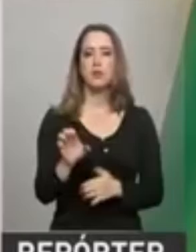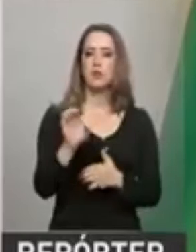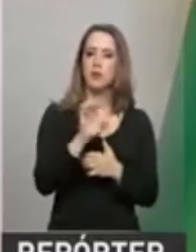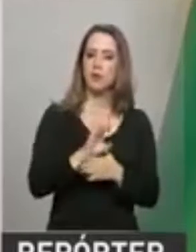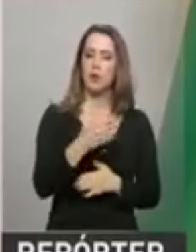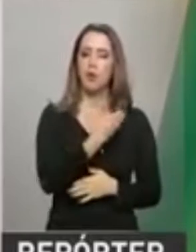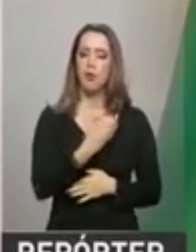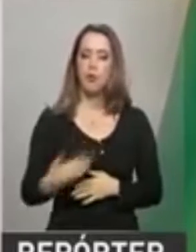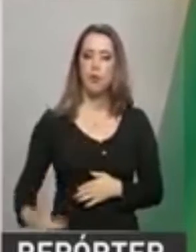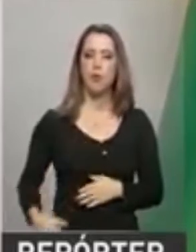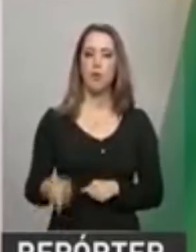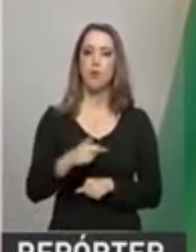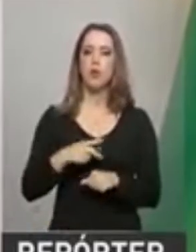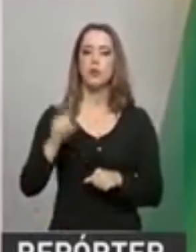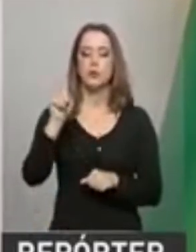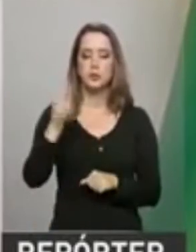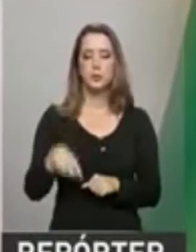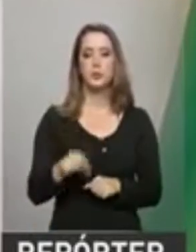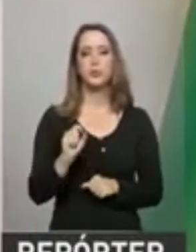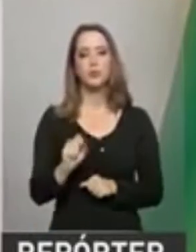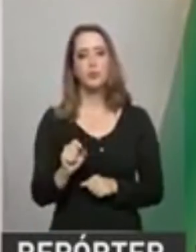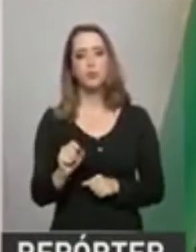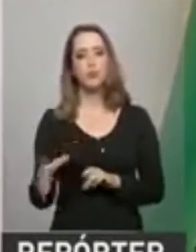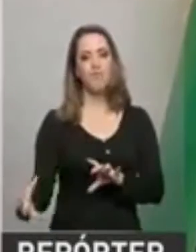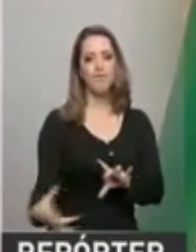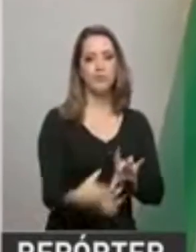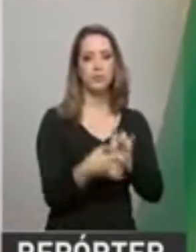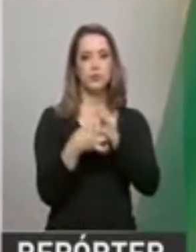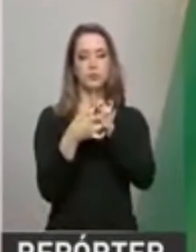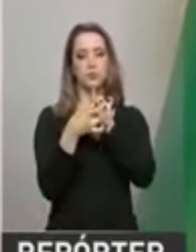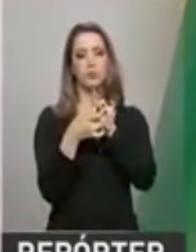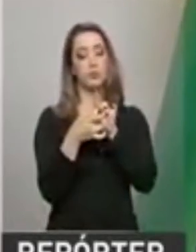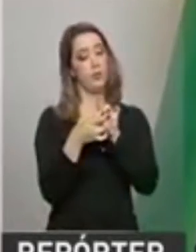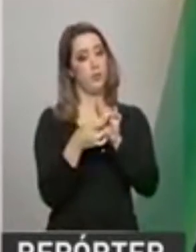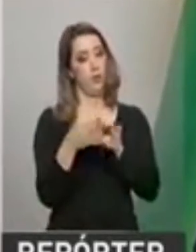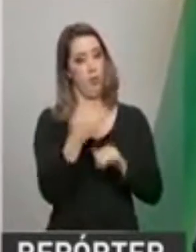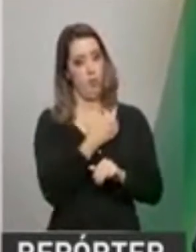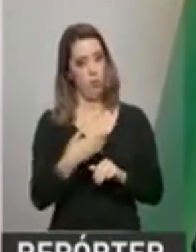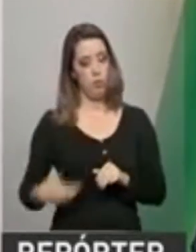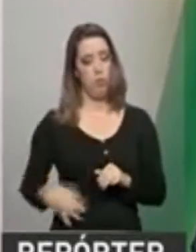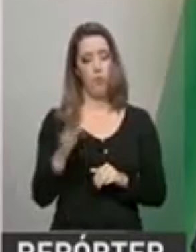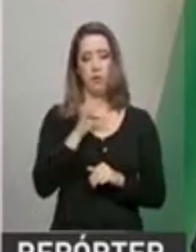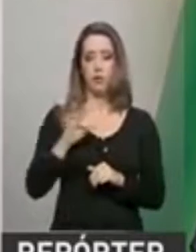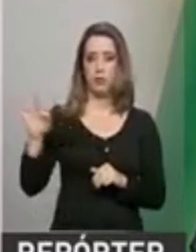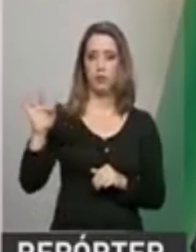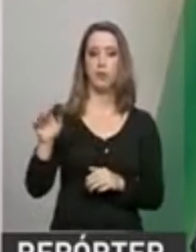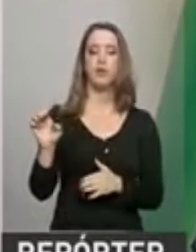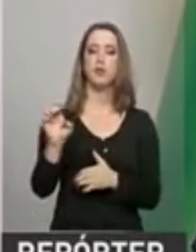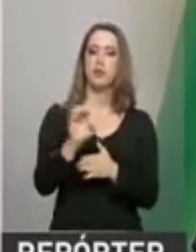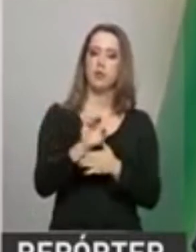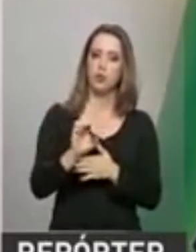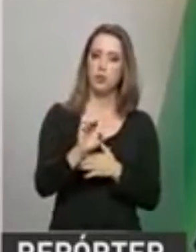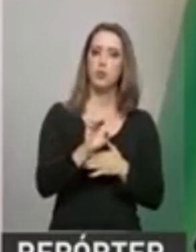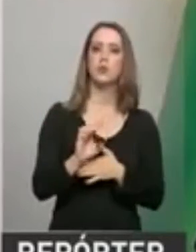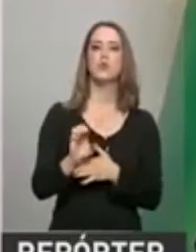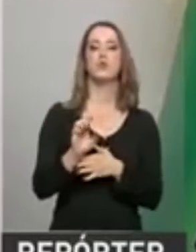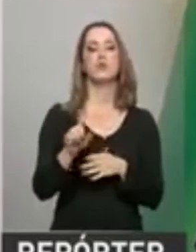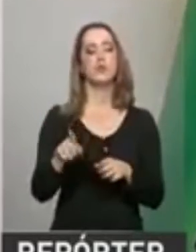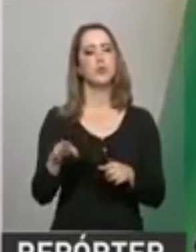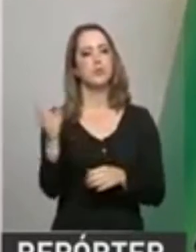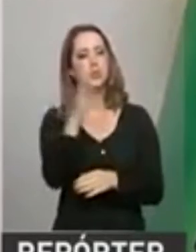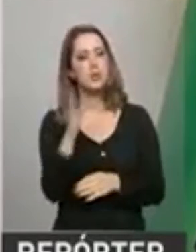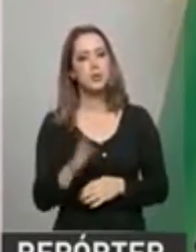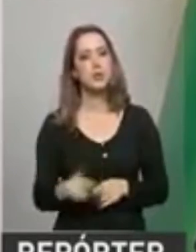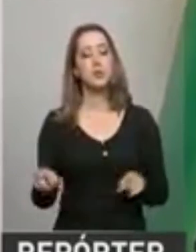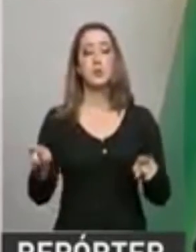seguramente, numa atuação conjunta da União Federal com os estados